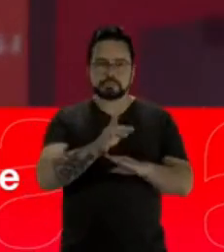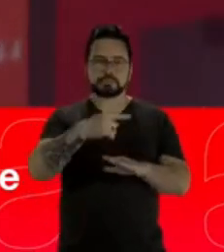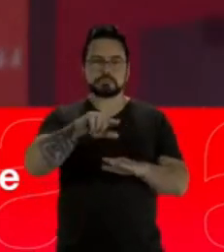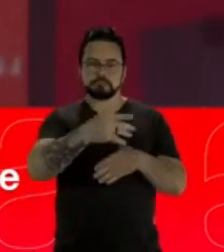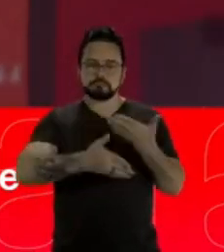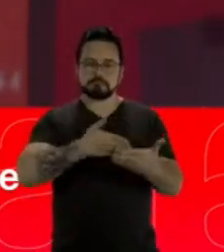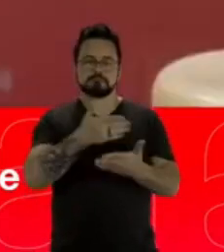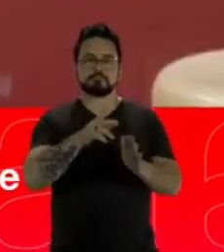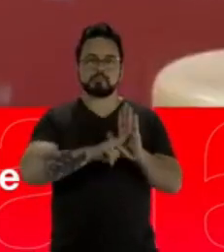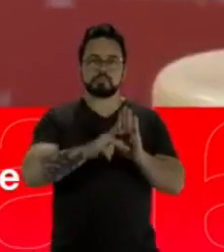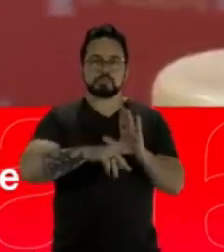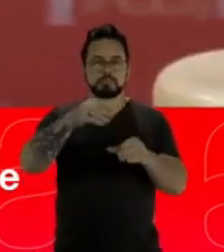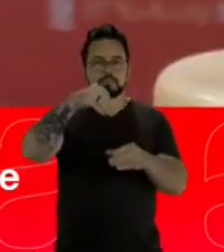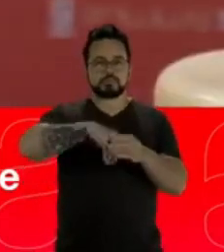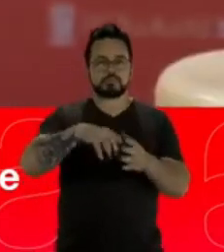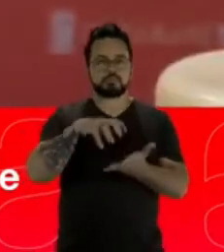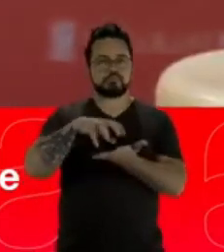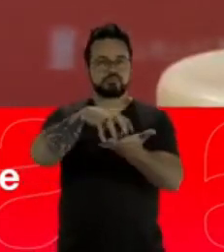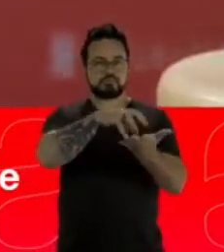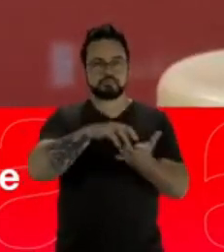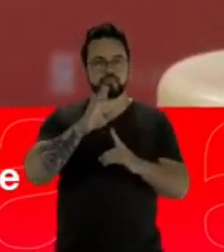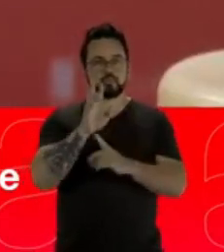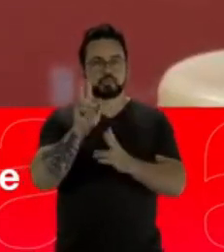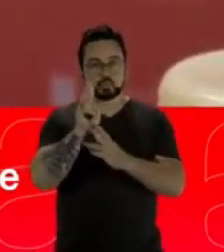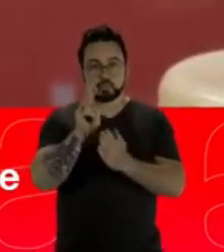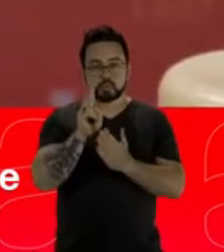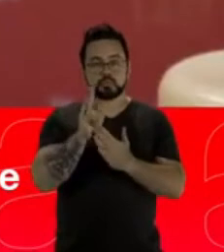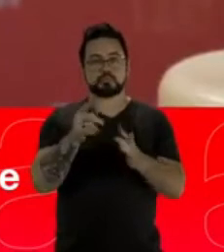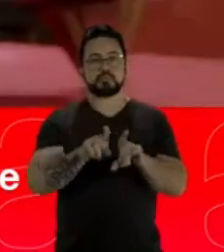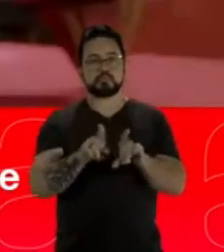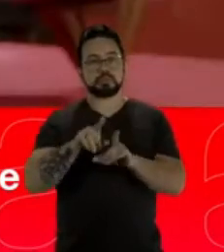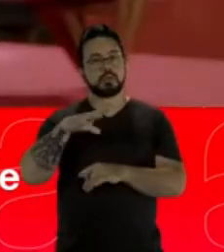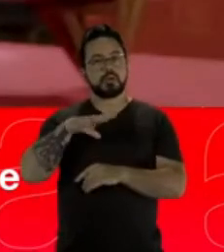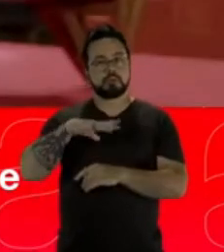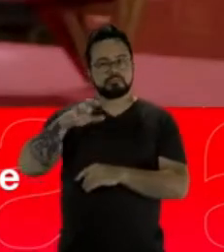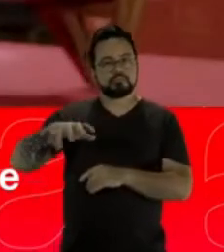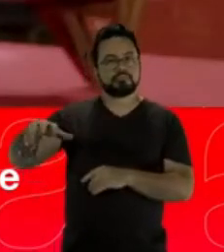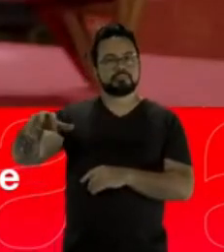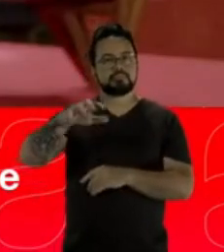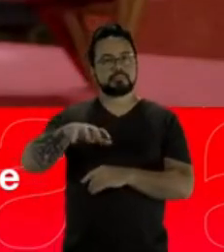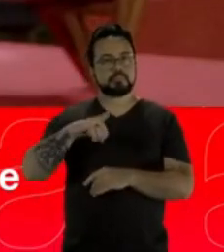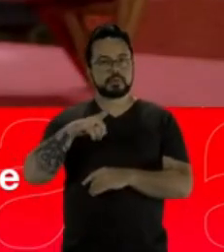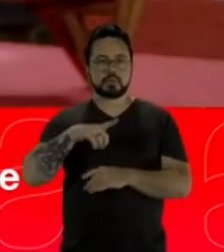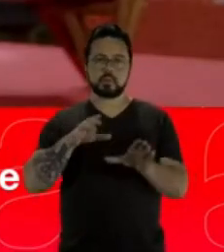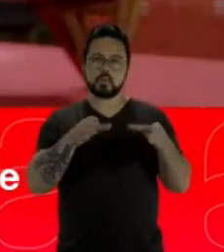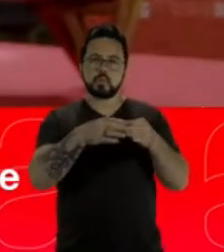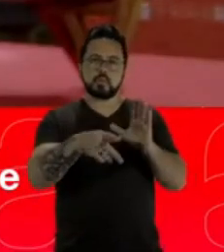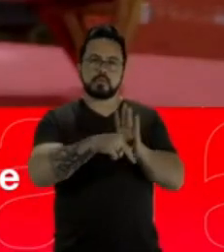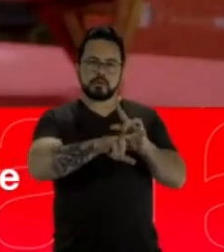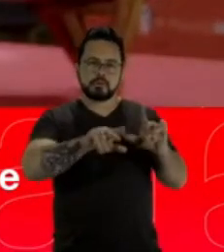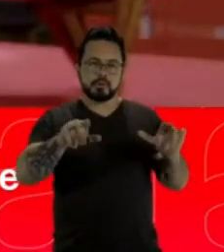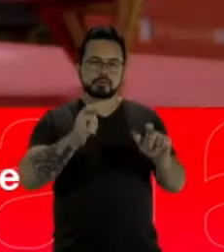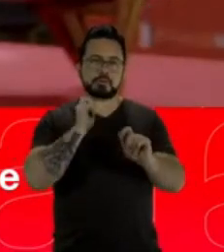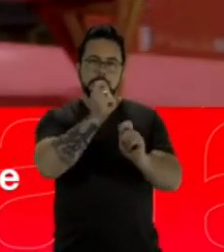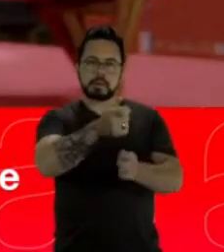mobilizar e conduzir projetos, né? Dentro das aldeias, dentro dos bairros, assim, inclusive lá a gente tem muita vila de pescadores. Então, a gente